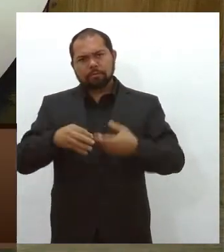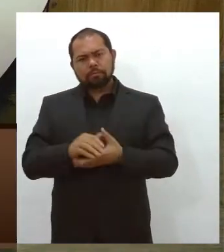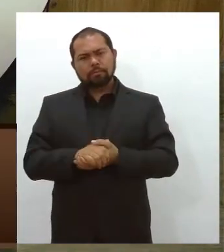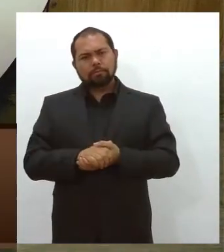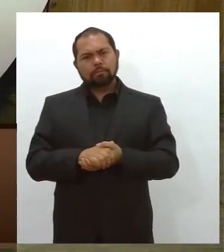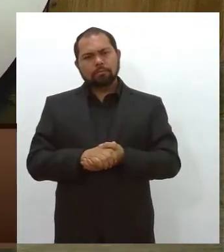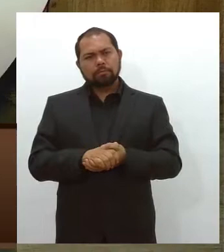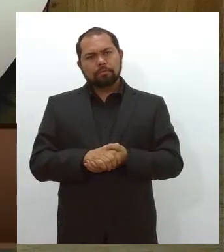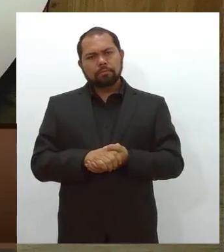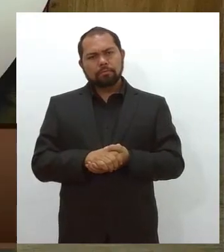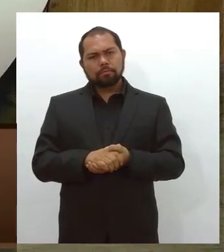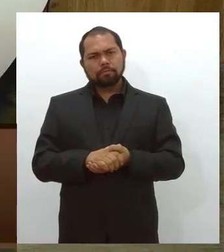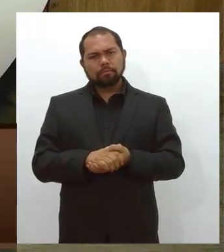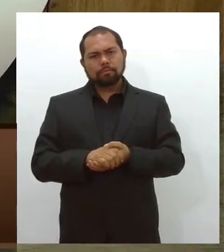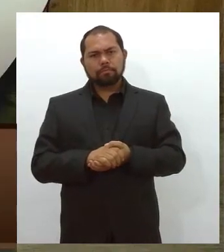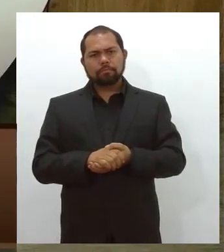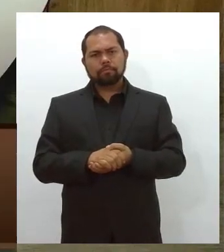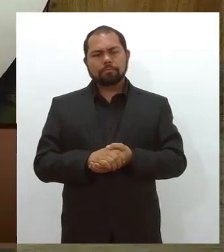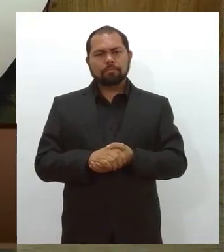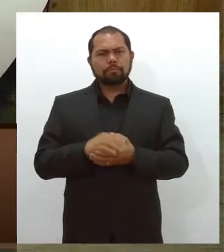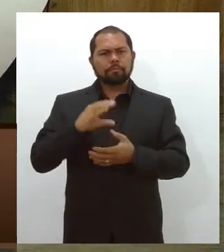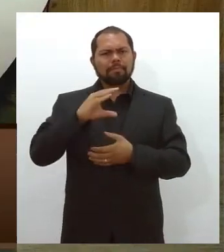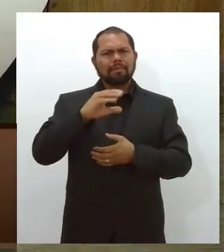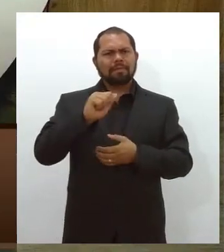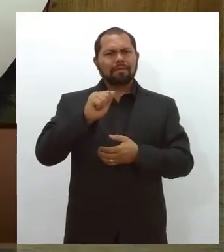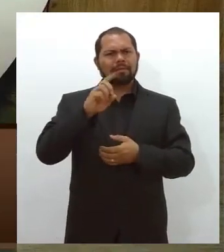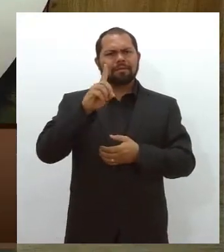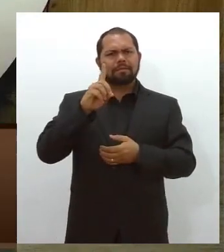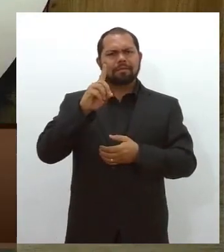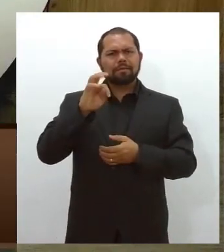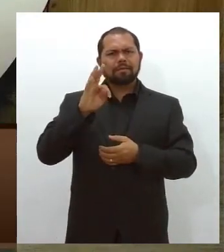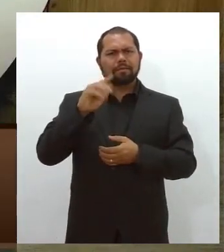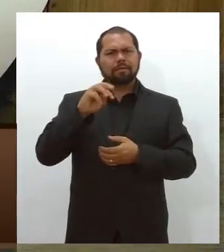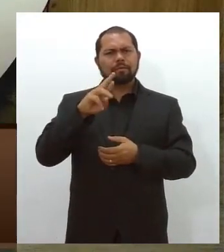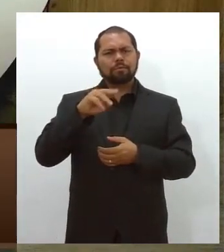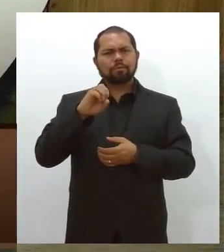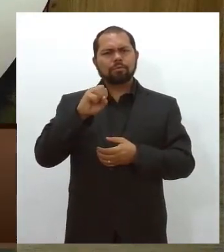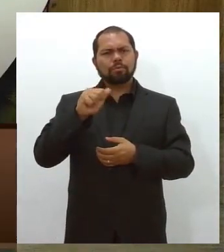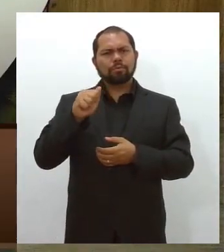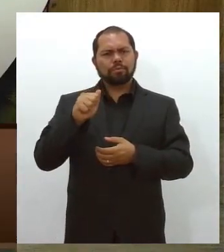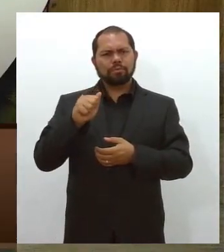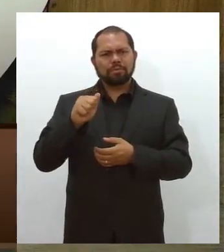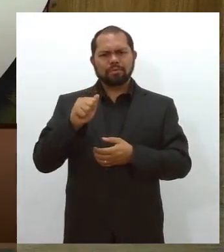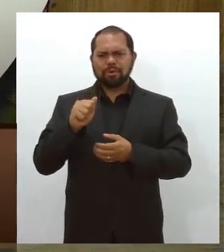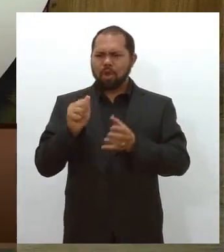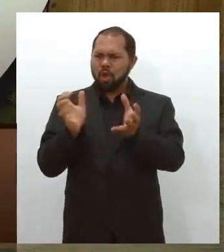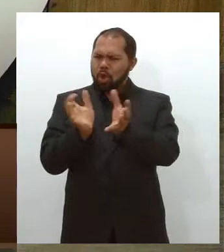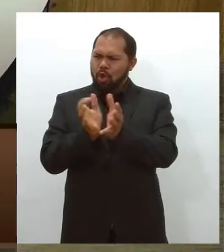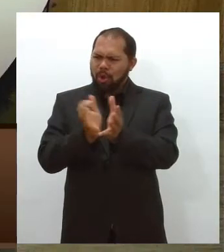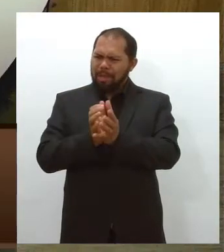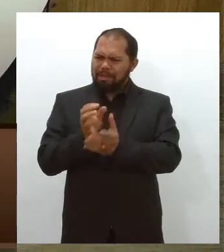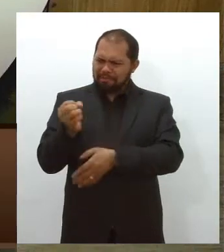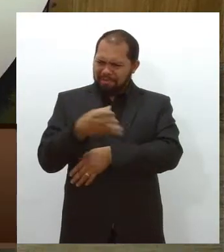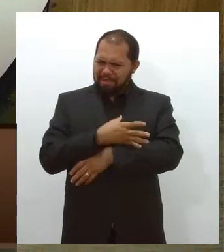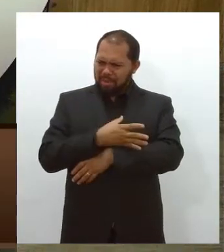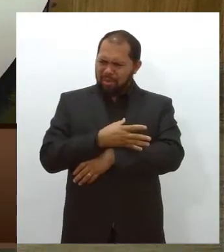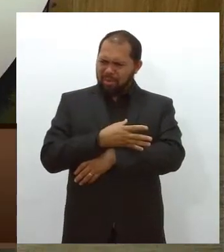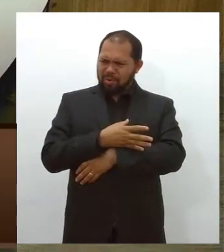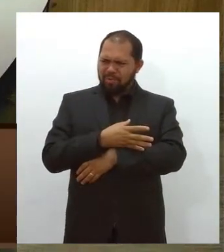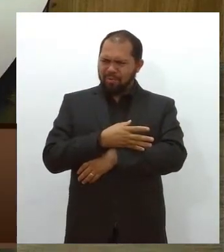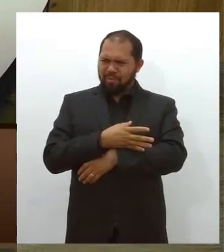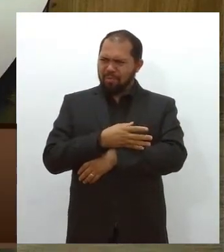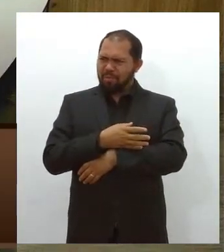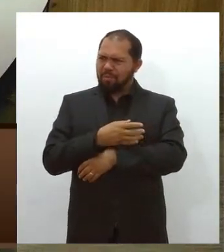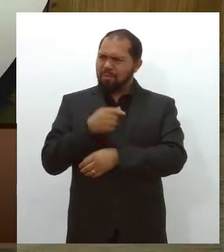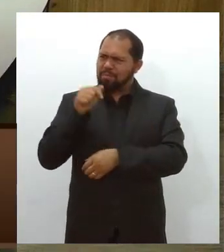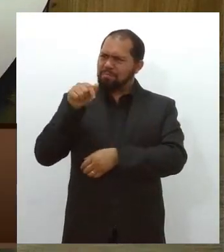candidaturas coletivas. Já vi aqui em Sergipe, é algo novo? Ou já eu, que aqui em Sergipe é a primeira vez que eu estou vendo, explica